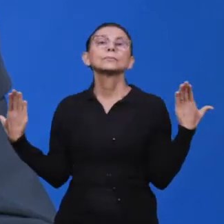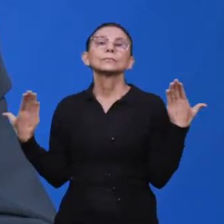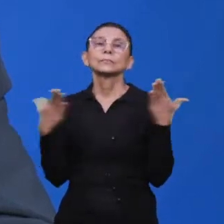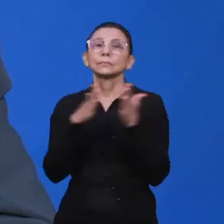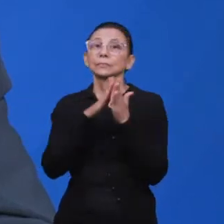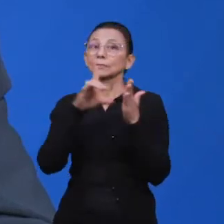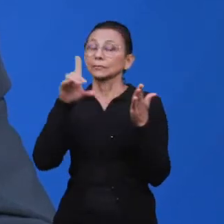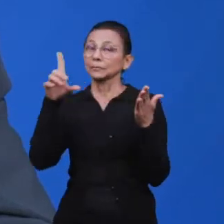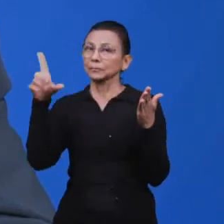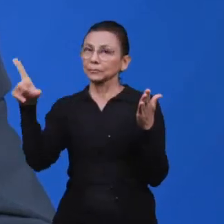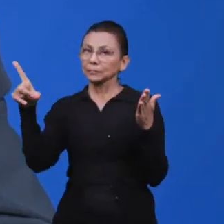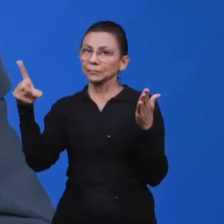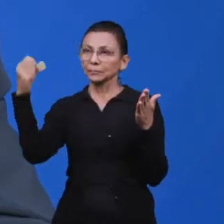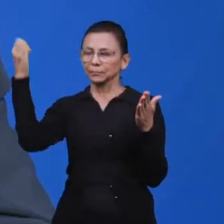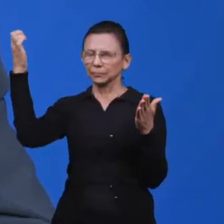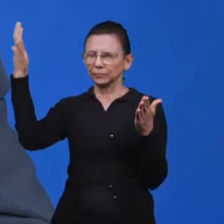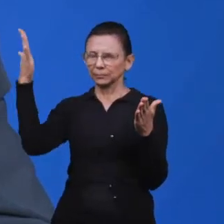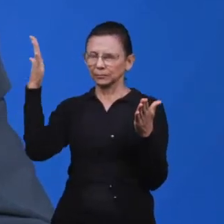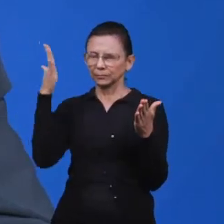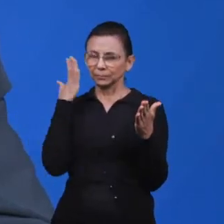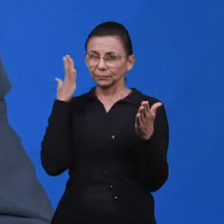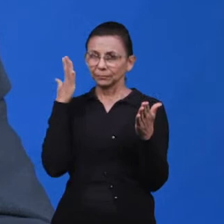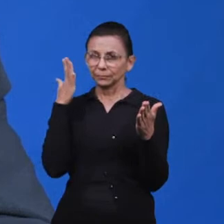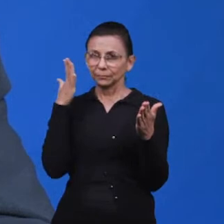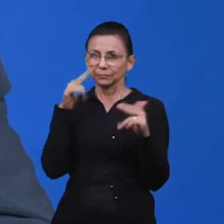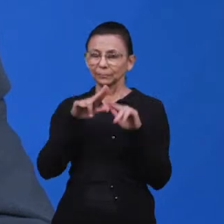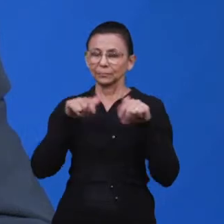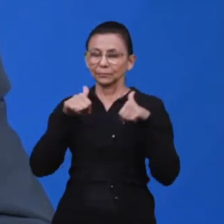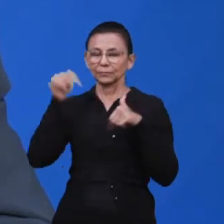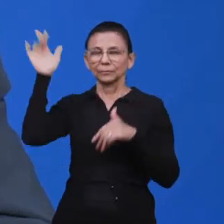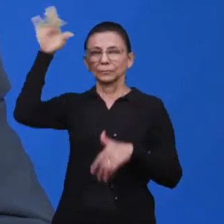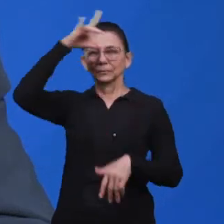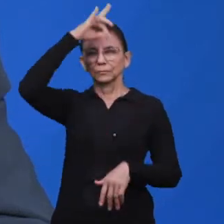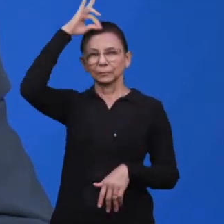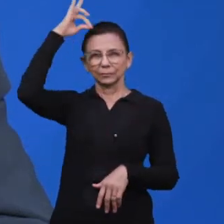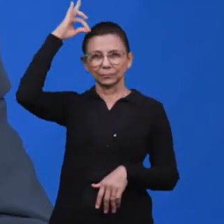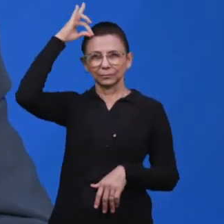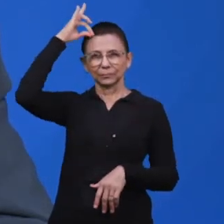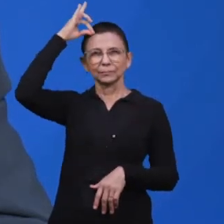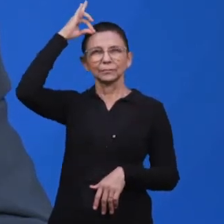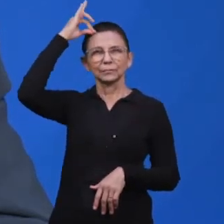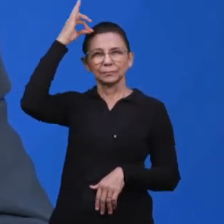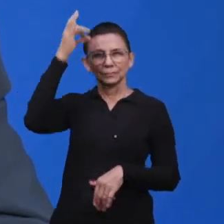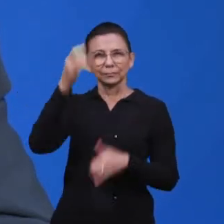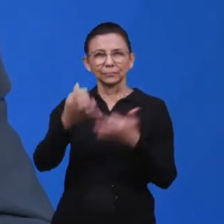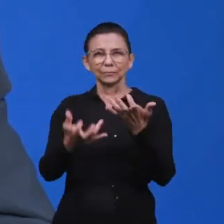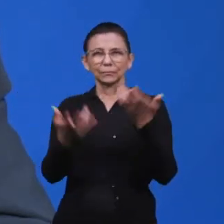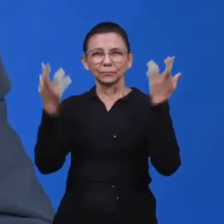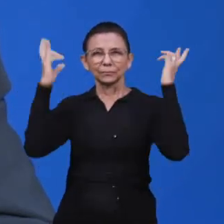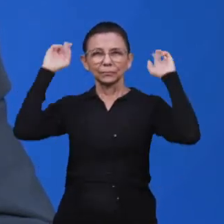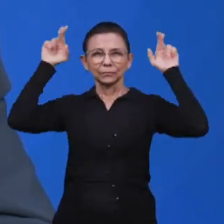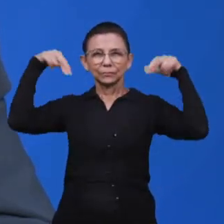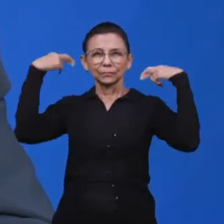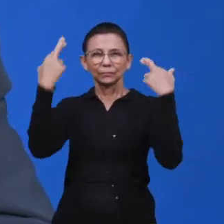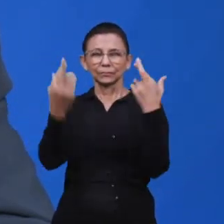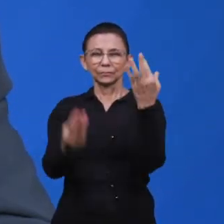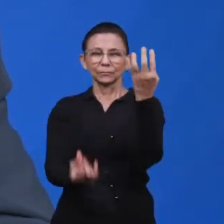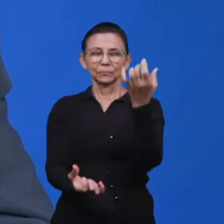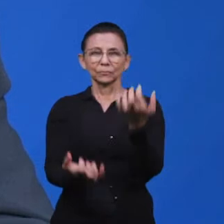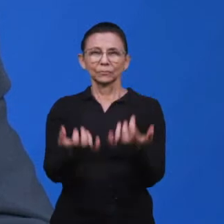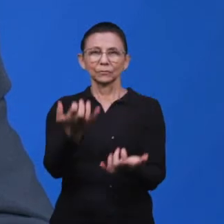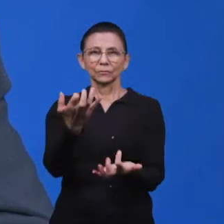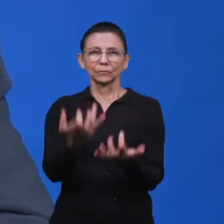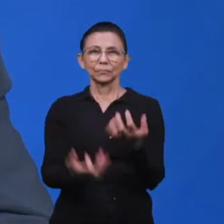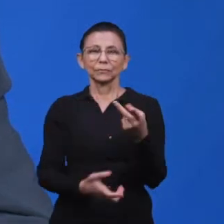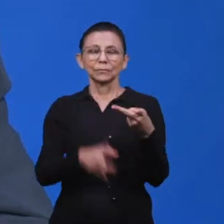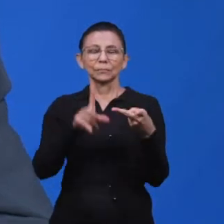ela deve ser vivida, revelada pelo Espírito Santo. É a carne assada no fogo, né? Os pães asmos, então a palavra, ela